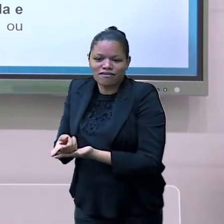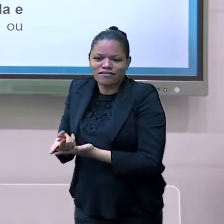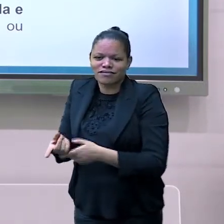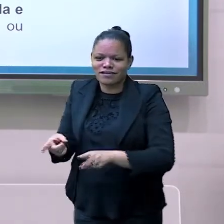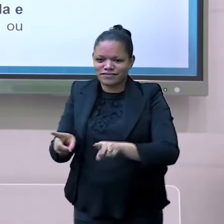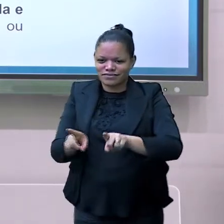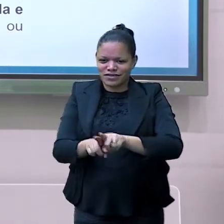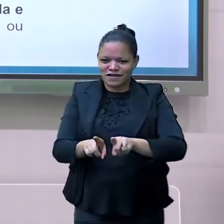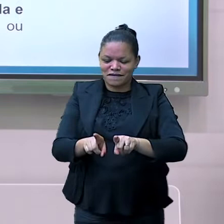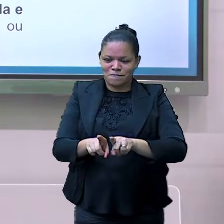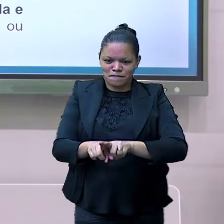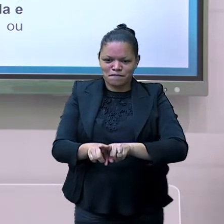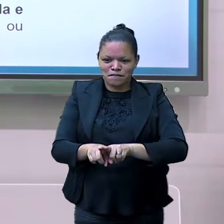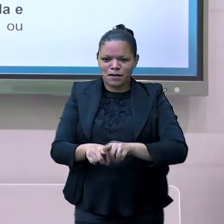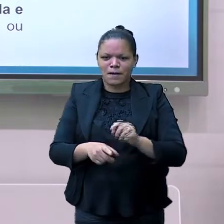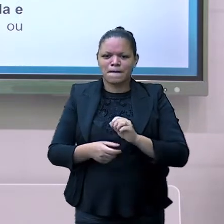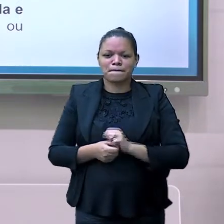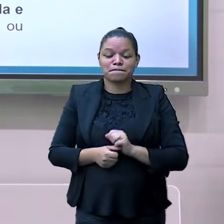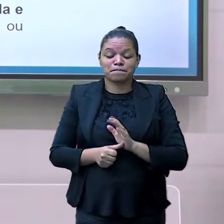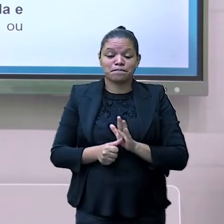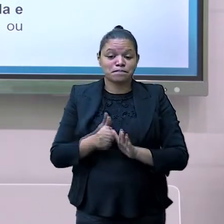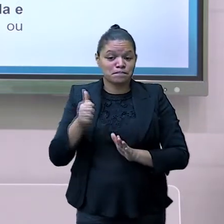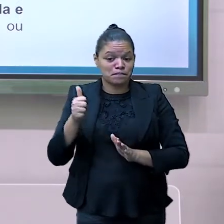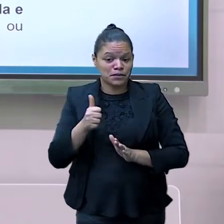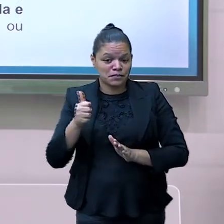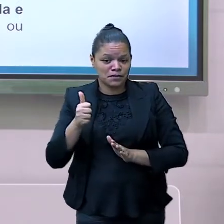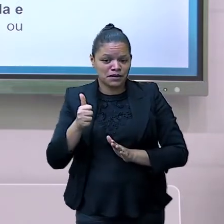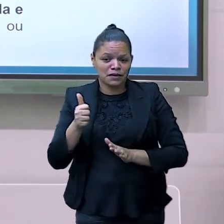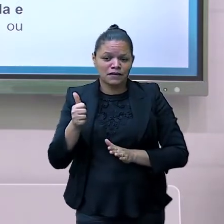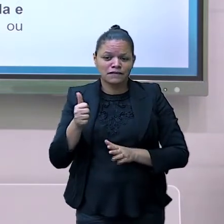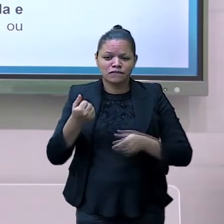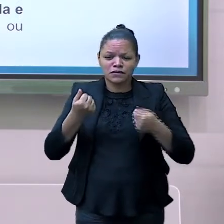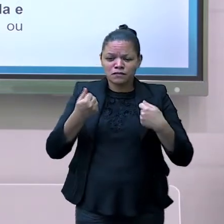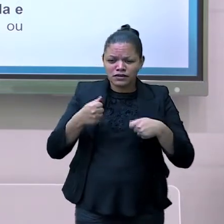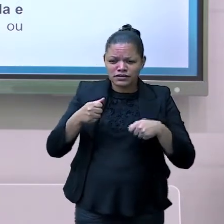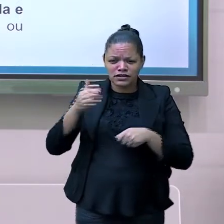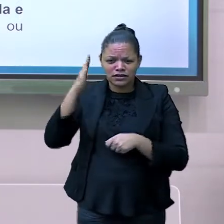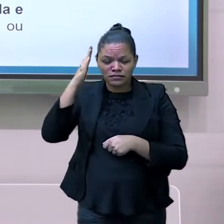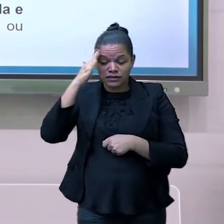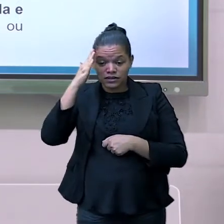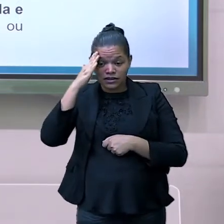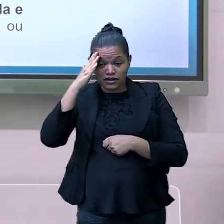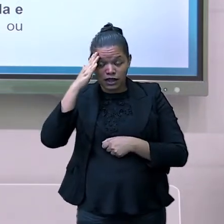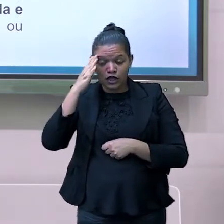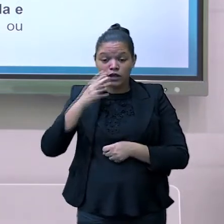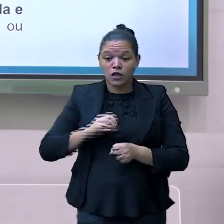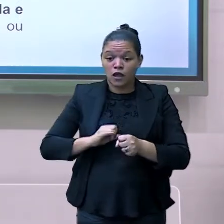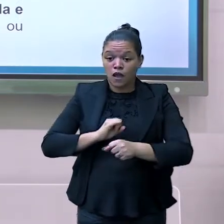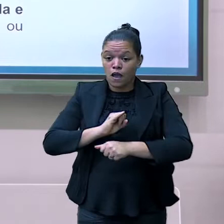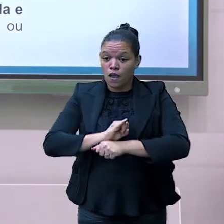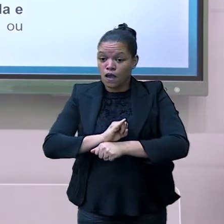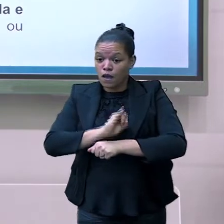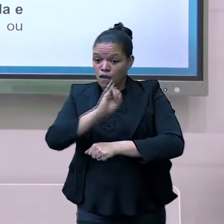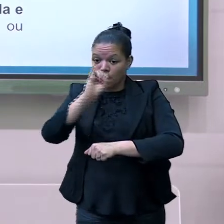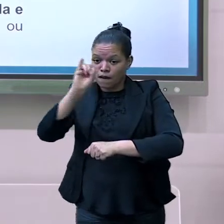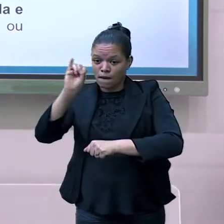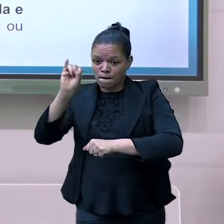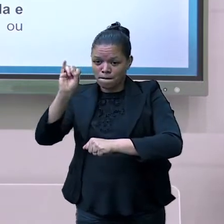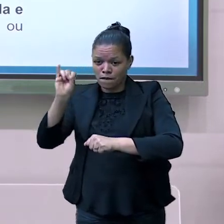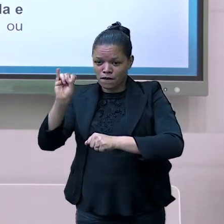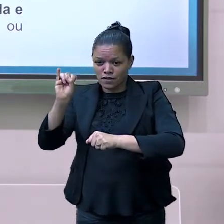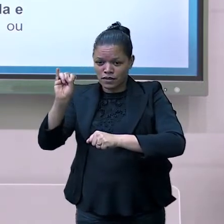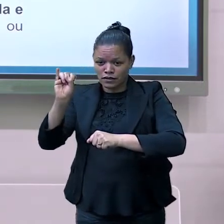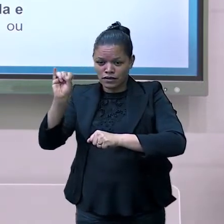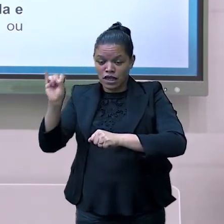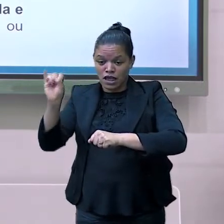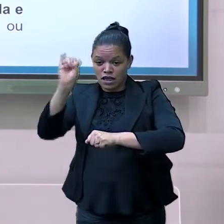nosso país. Então, primeiro ponto, ligar que importação e exportação está ligado ao comércio exterior